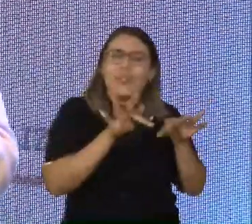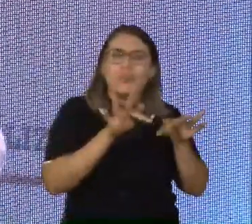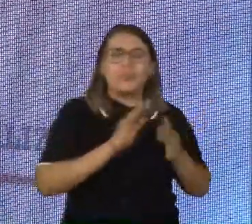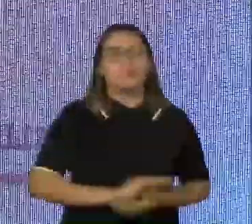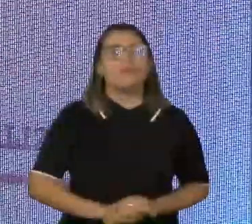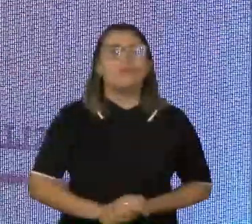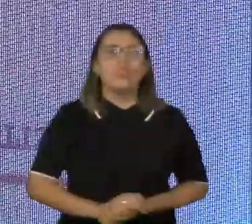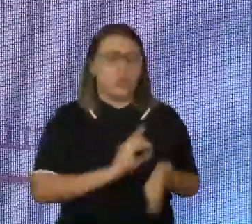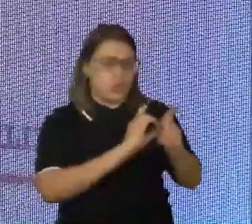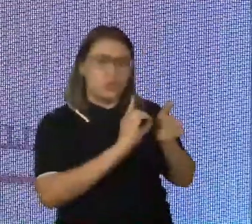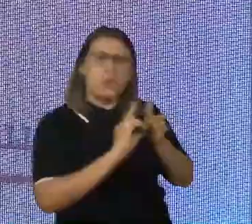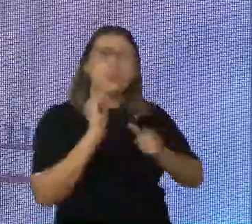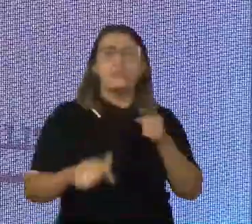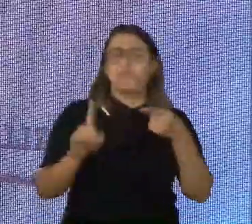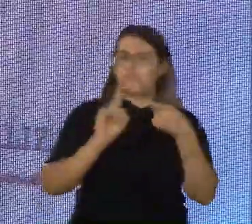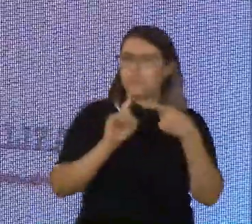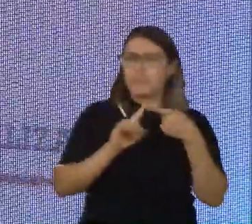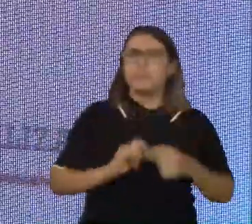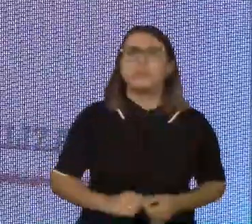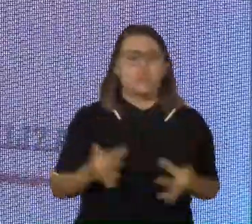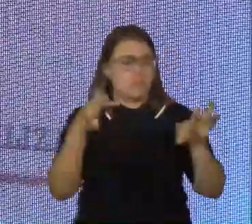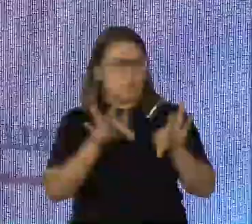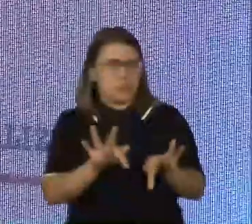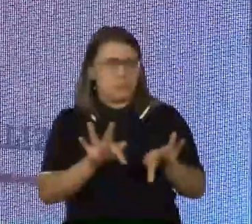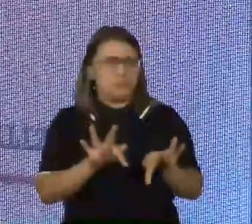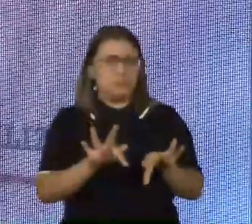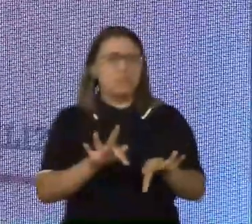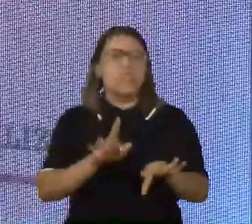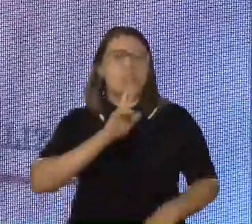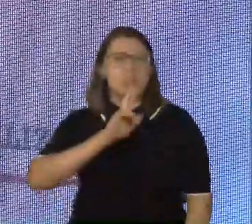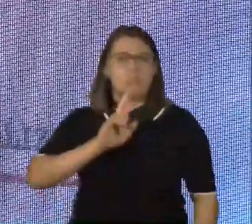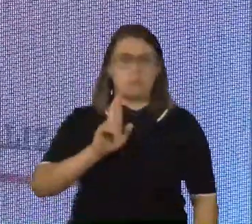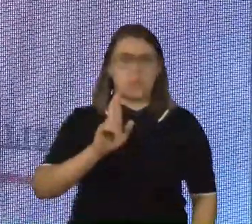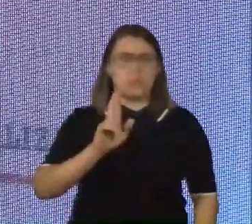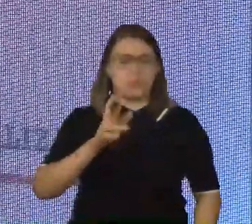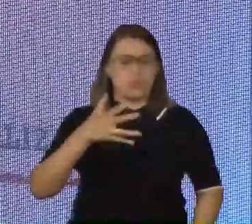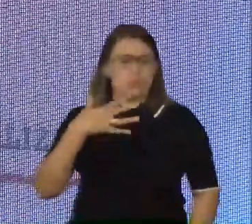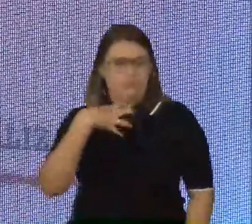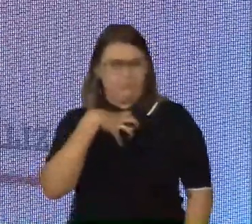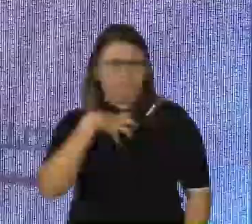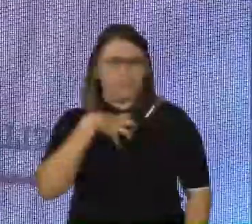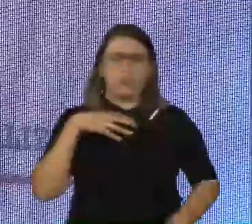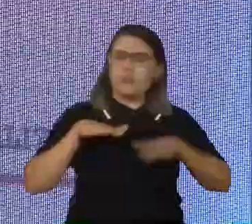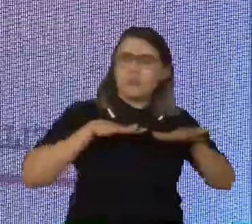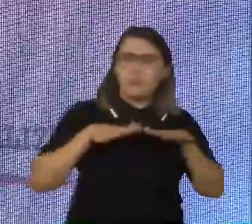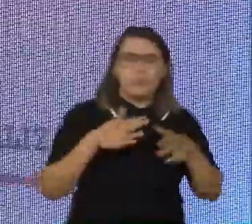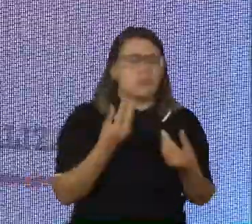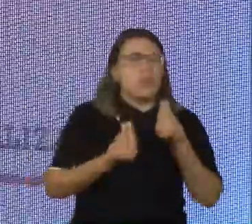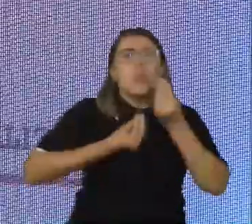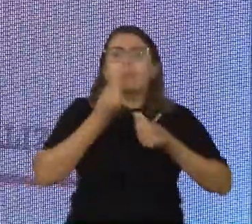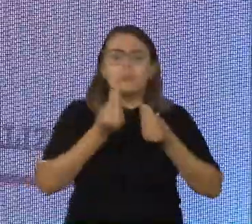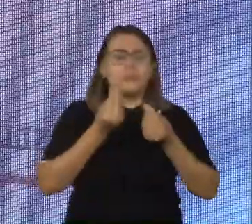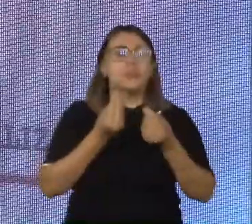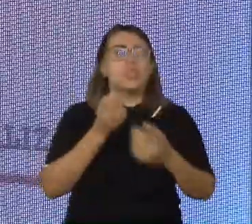definições. Definição 1: fim e resultado de uma ação que não se pode prever,